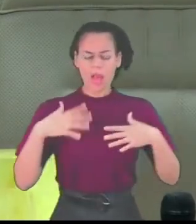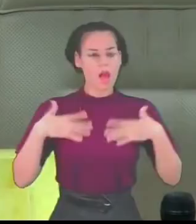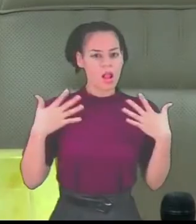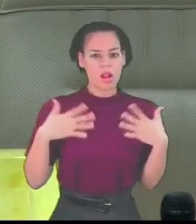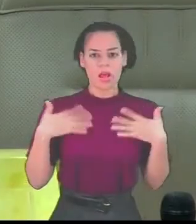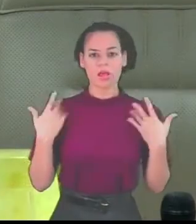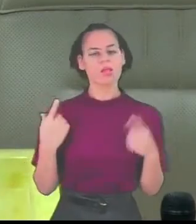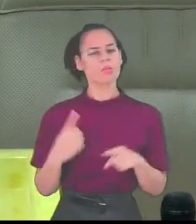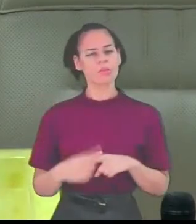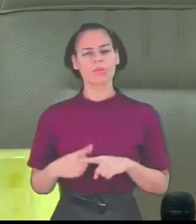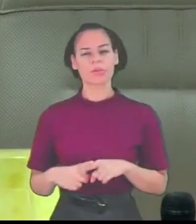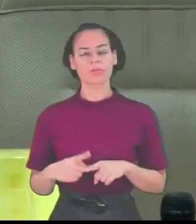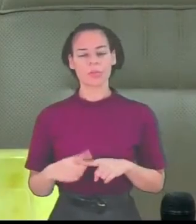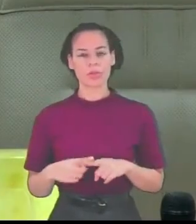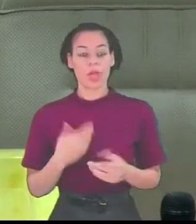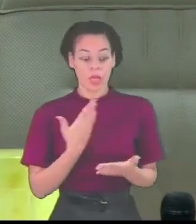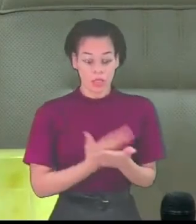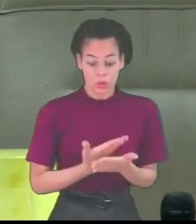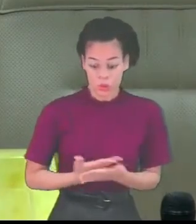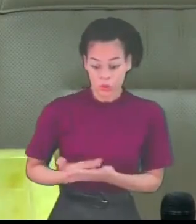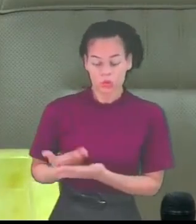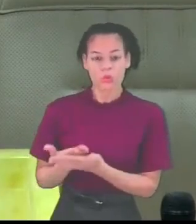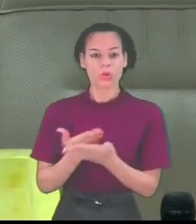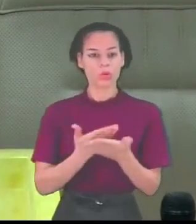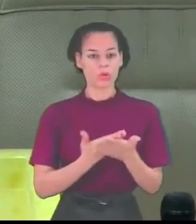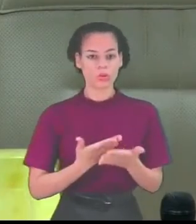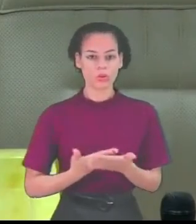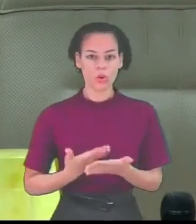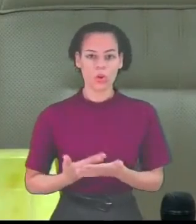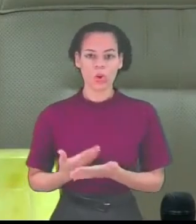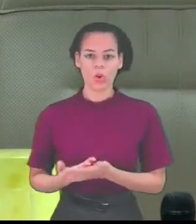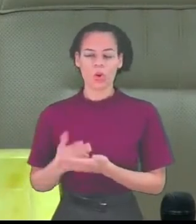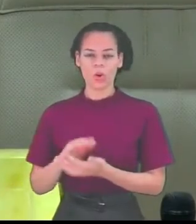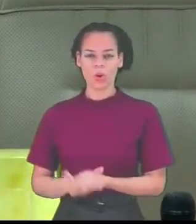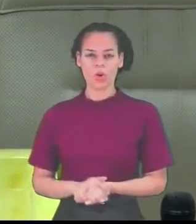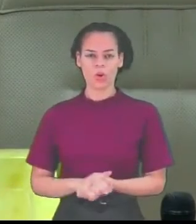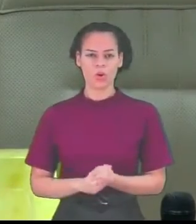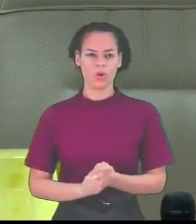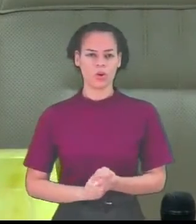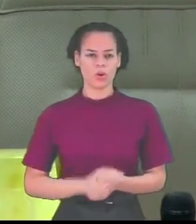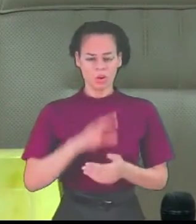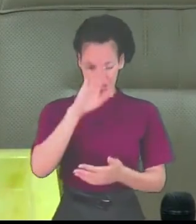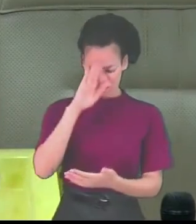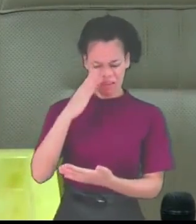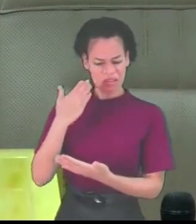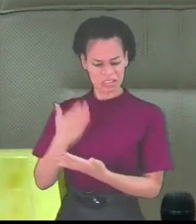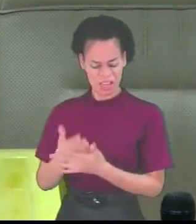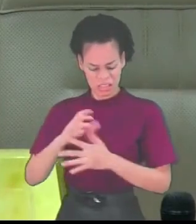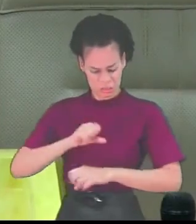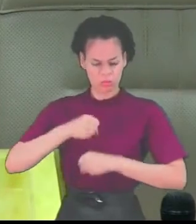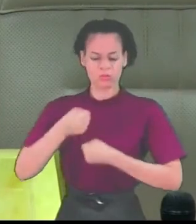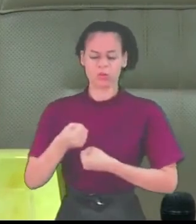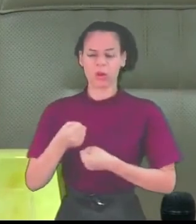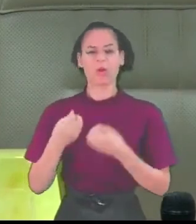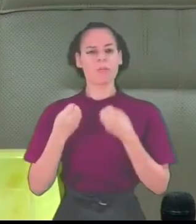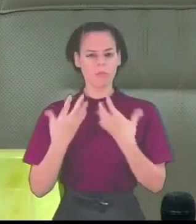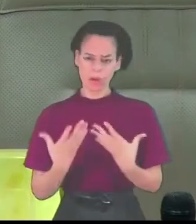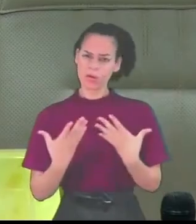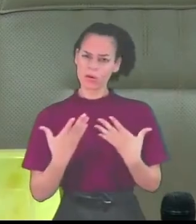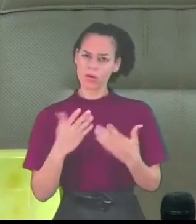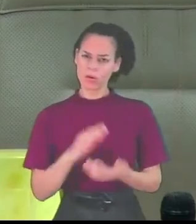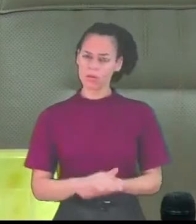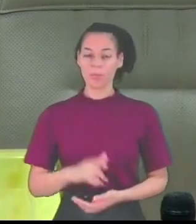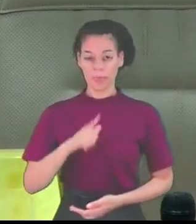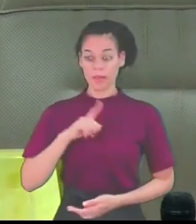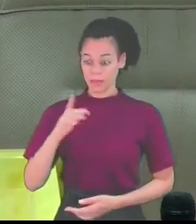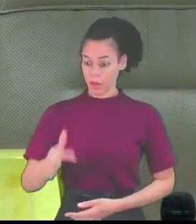porque porque estudaram porque investido acreditado muito bom o que vão